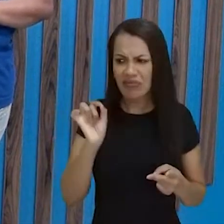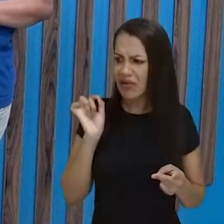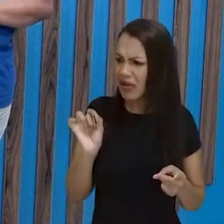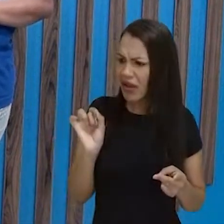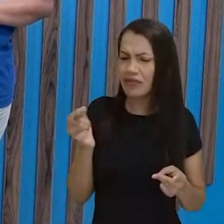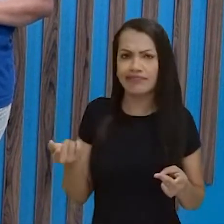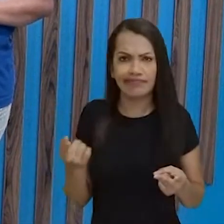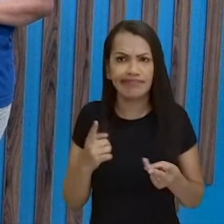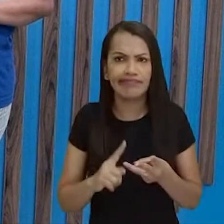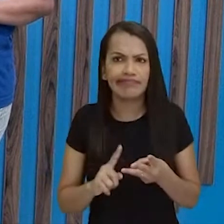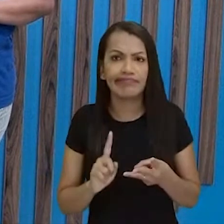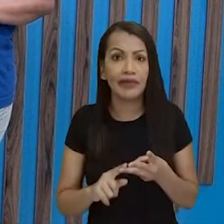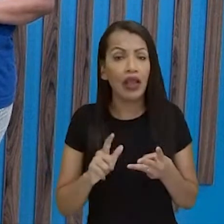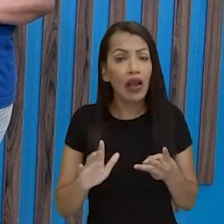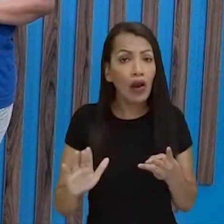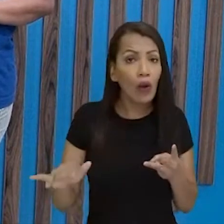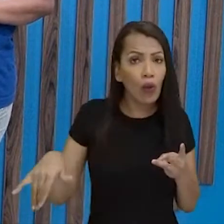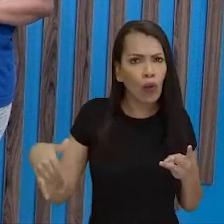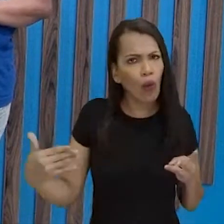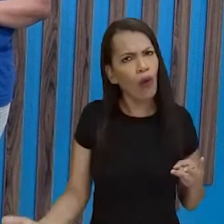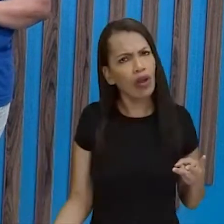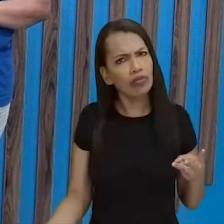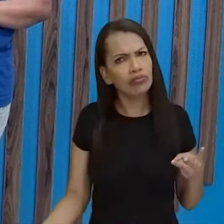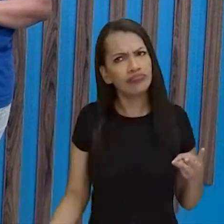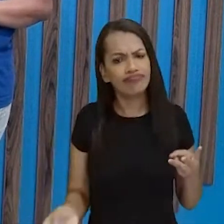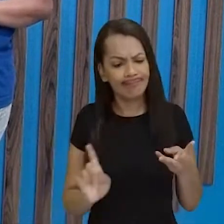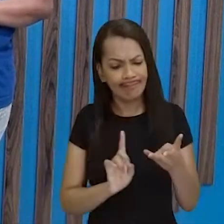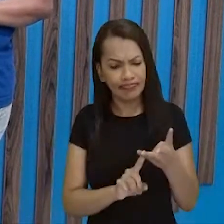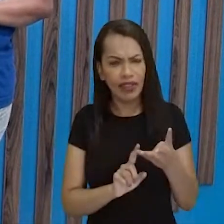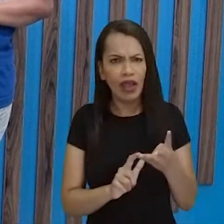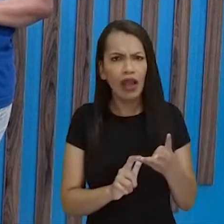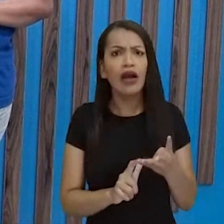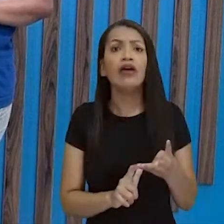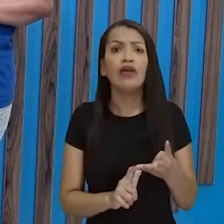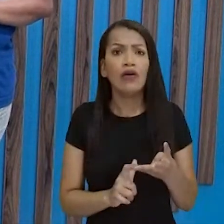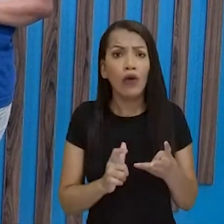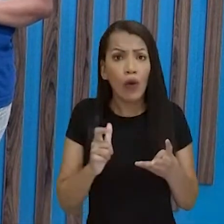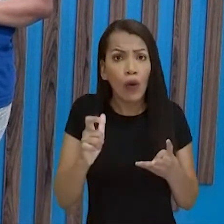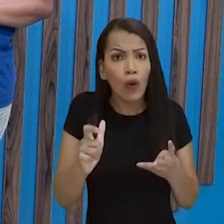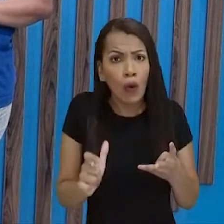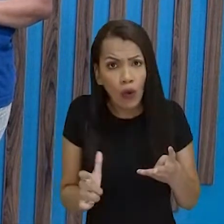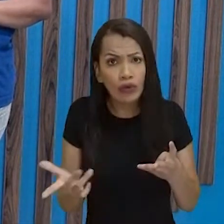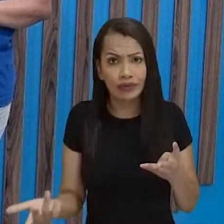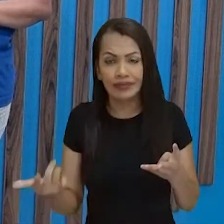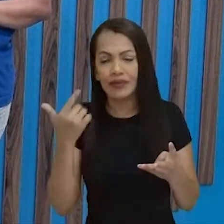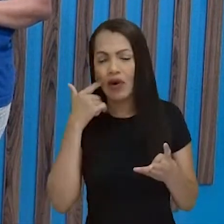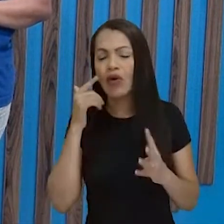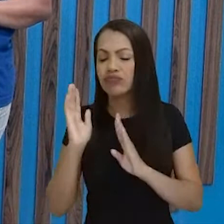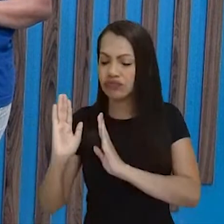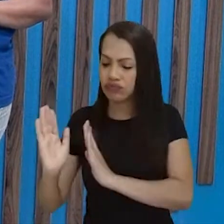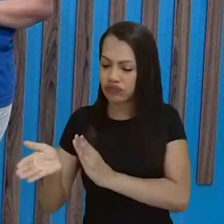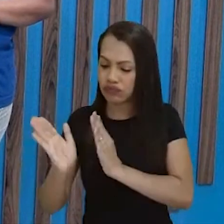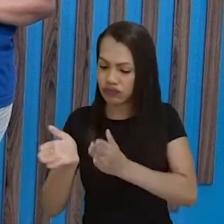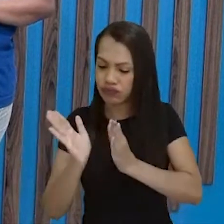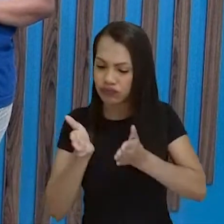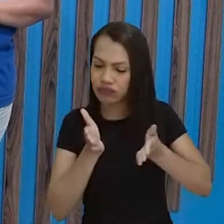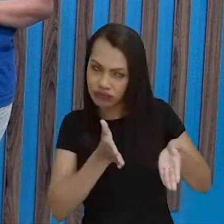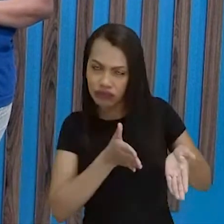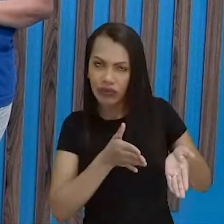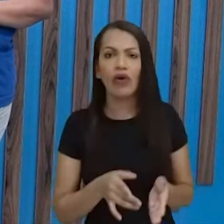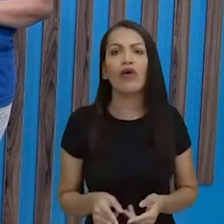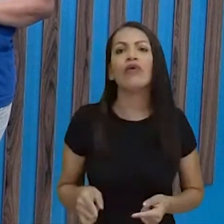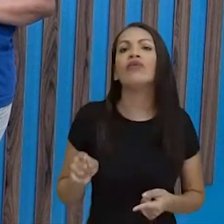que as perguntas são uma sequência e ele vai respondendo a todas elas. É só a gente buscar no líder da notícia. O